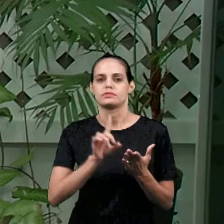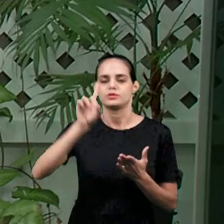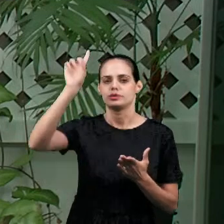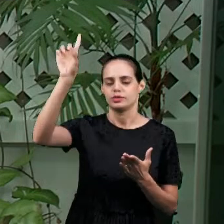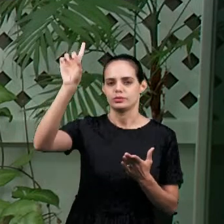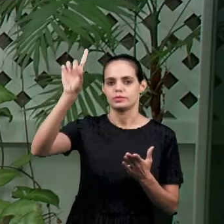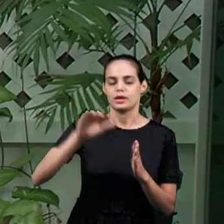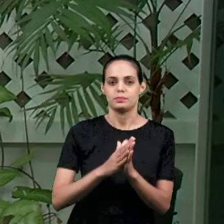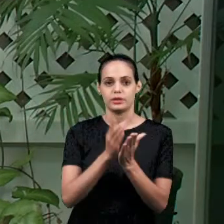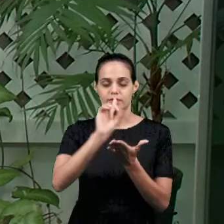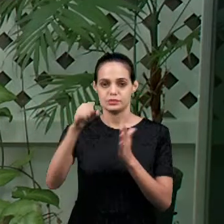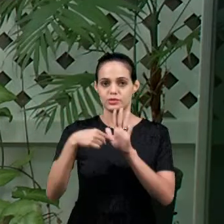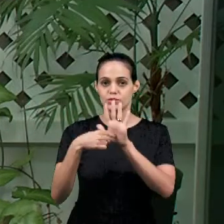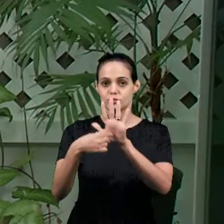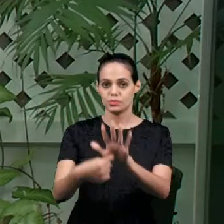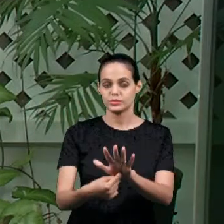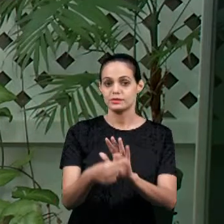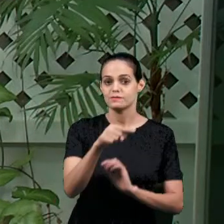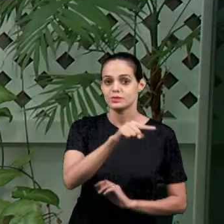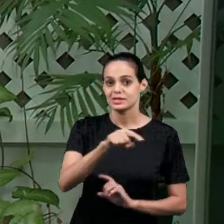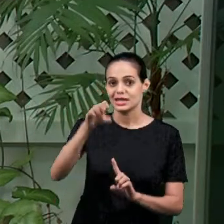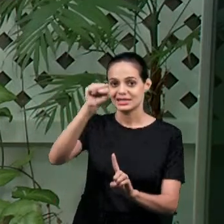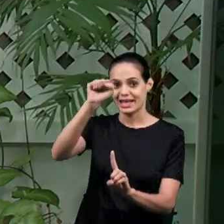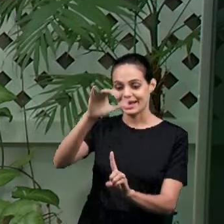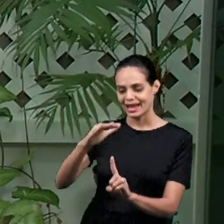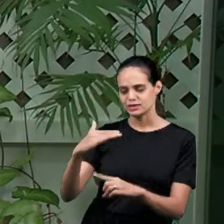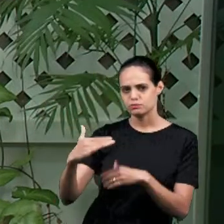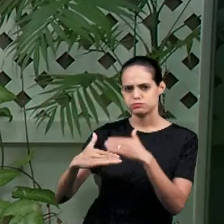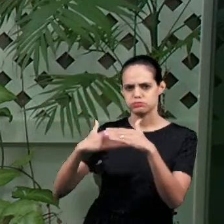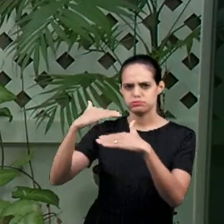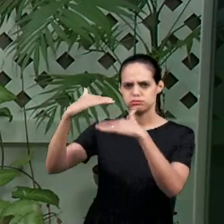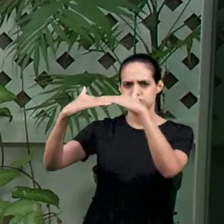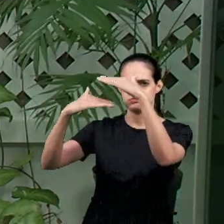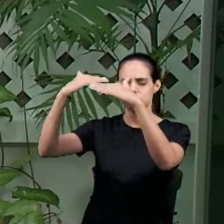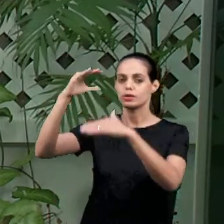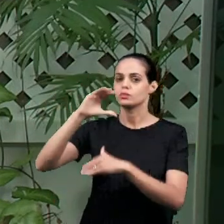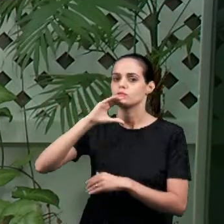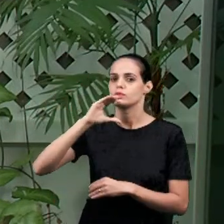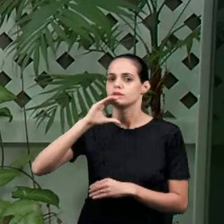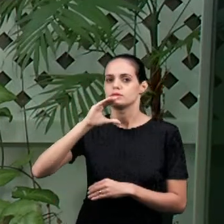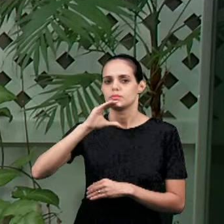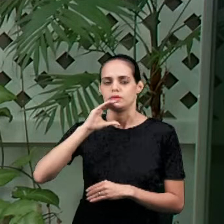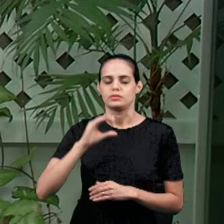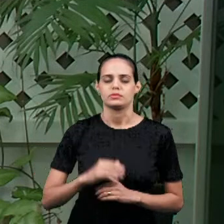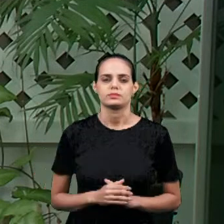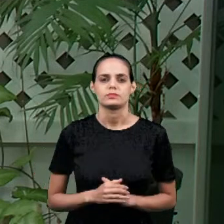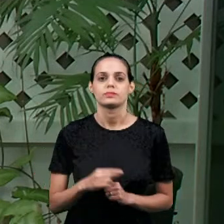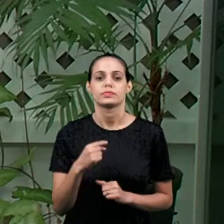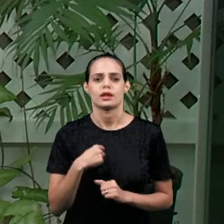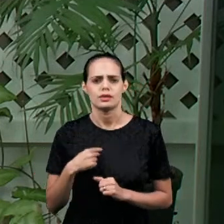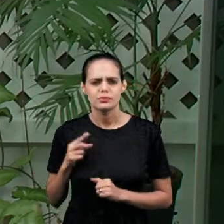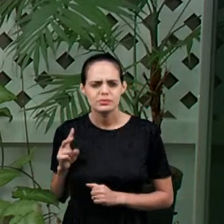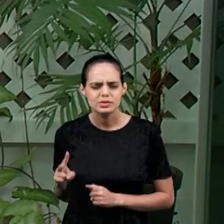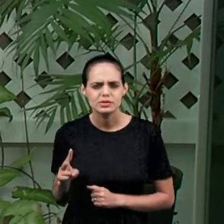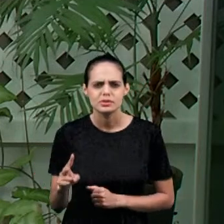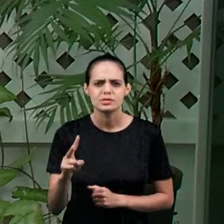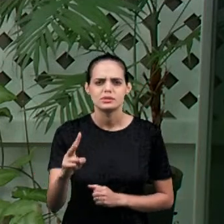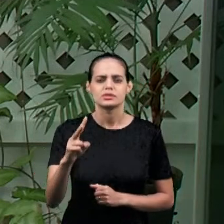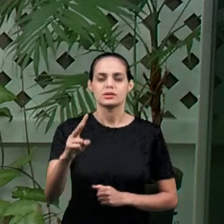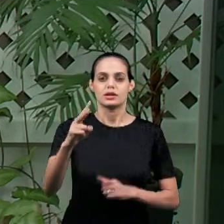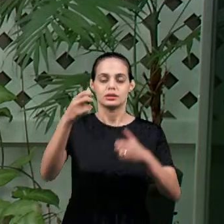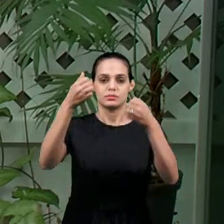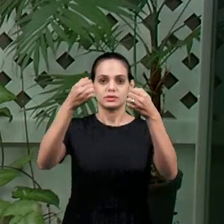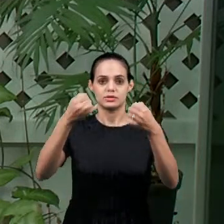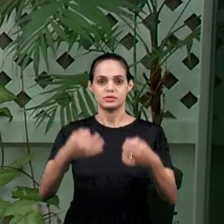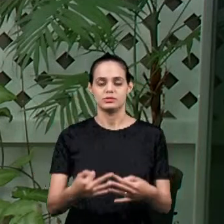antes crescei na graça e no conhecimento. Eu sempre dou a explicação. Crescimento na graça